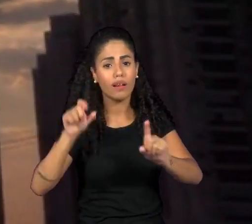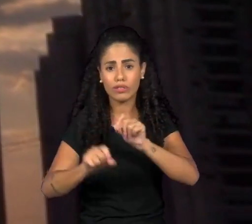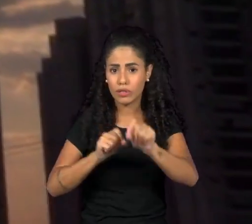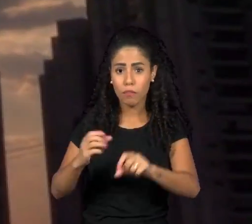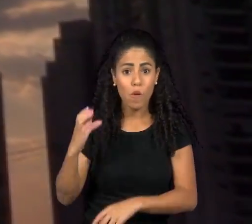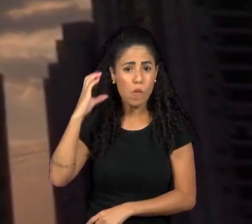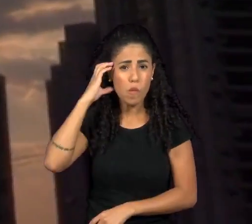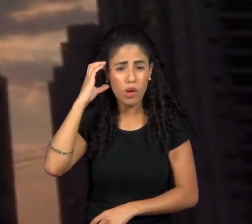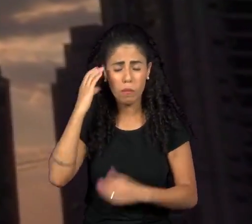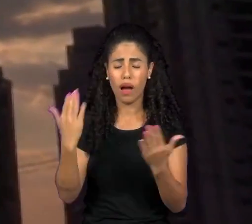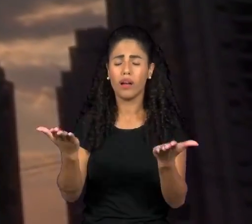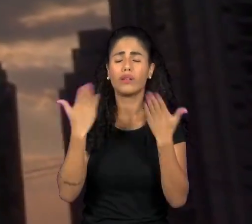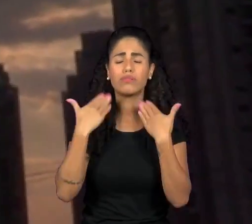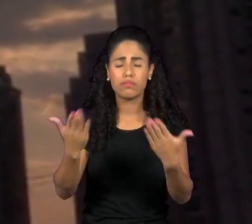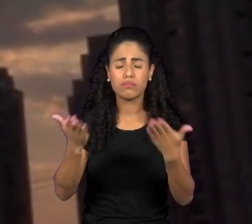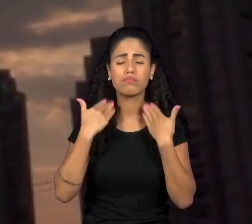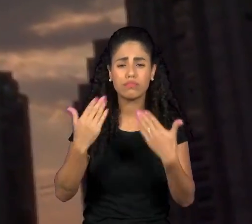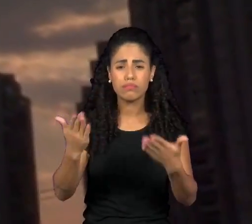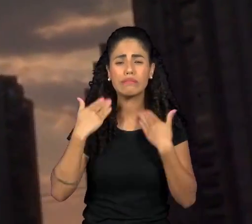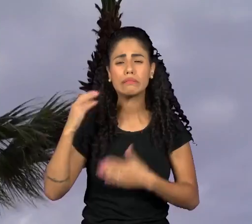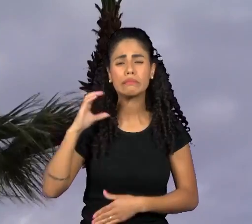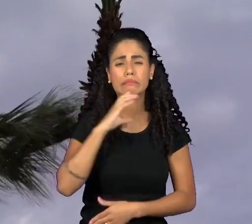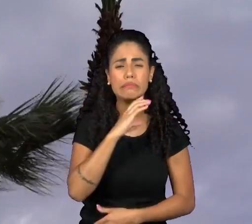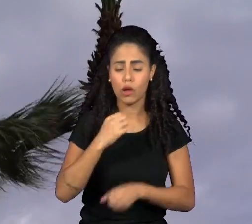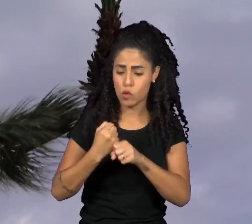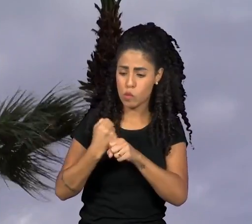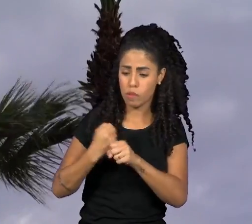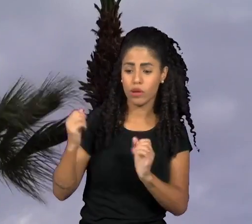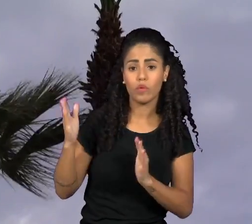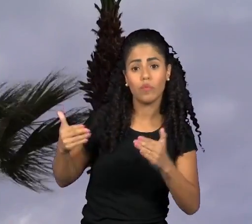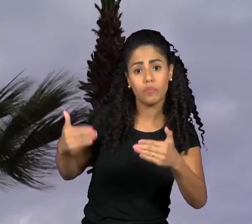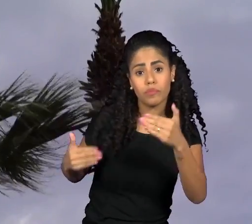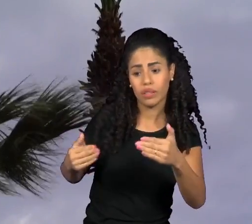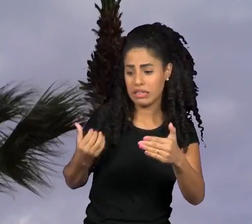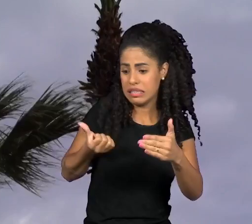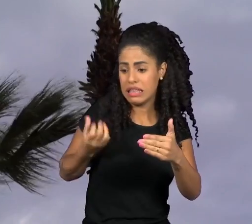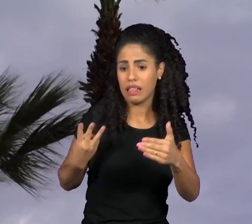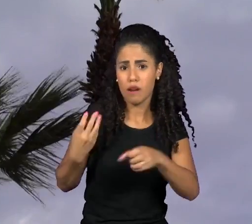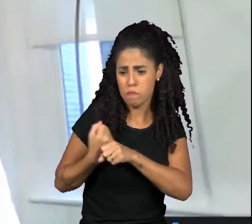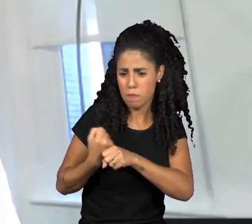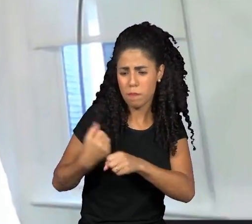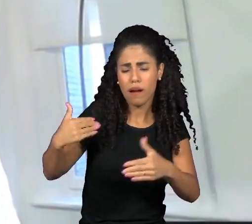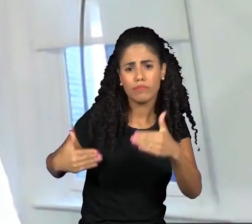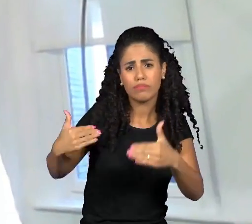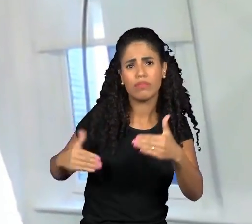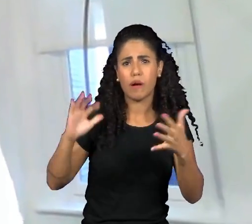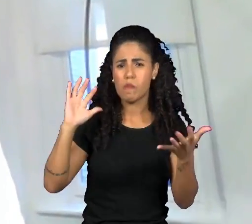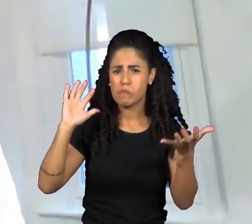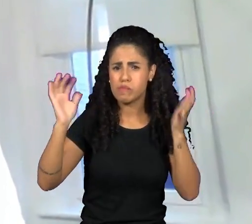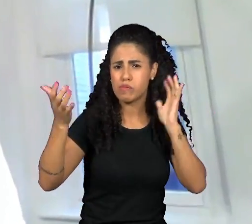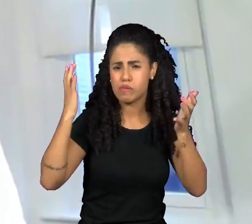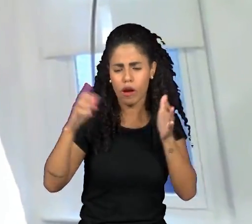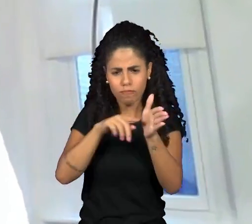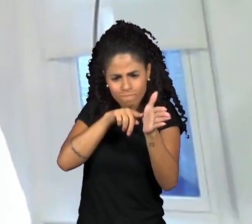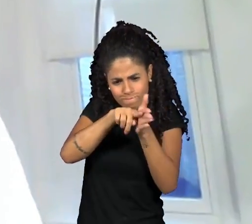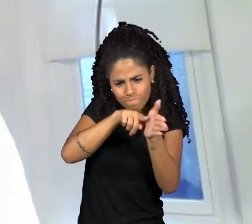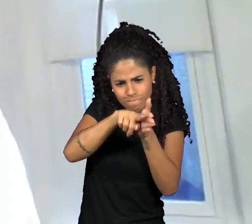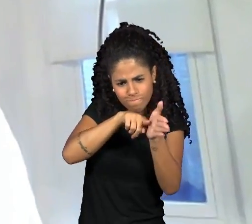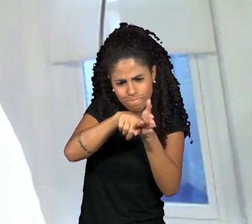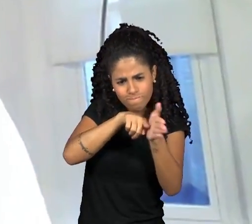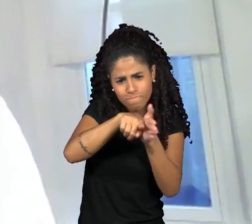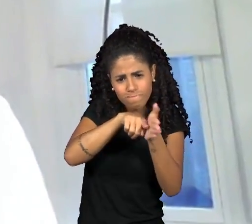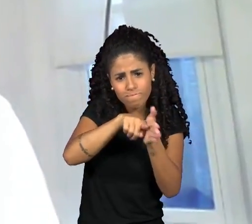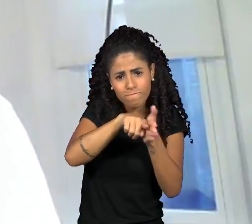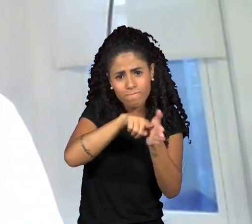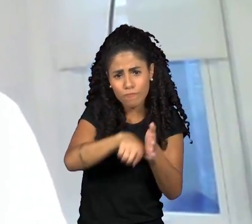mais quente dos últimos 63 anos. A análise dos extremos climáticos é do geógrafo e pesquisador da